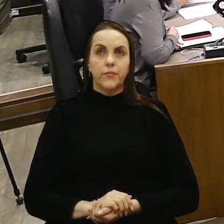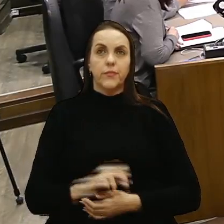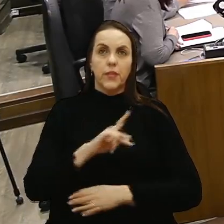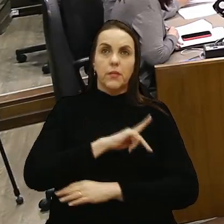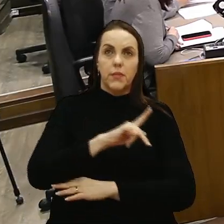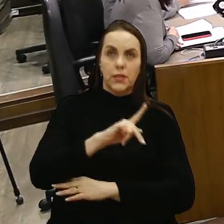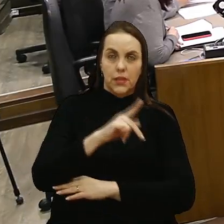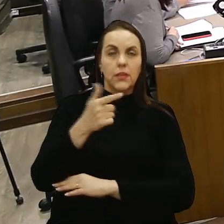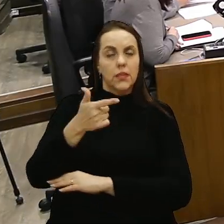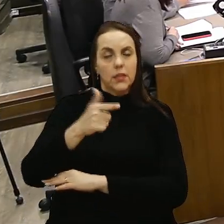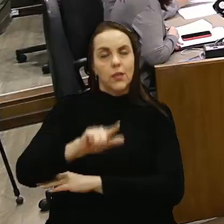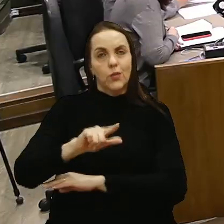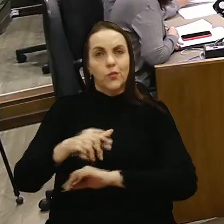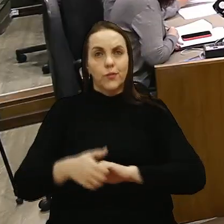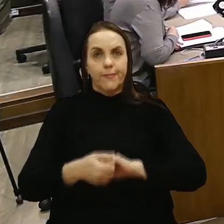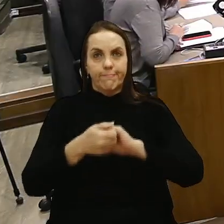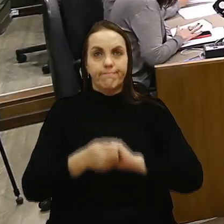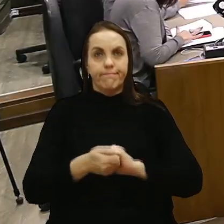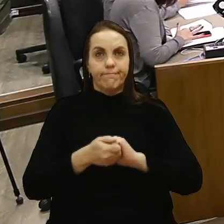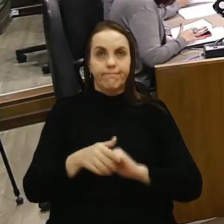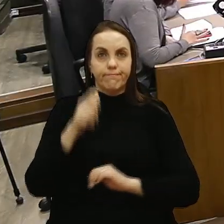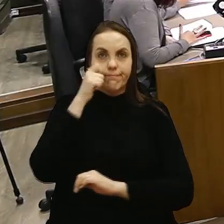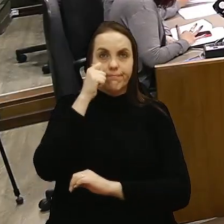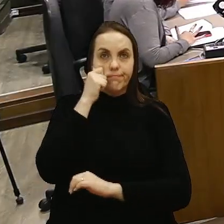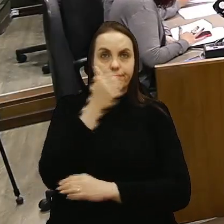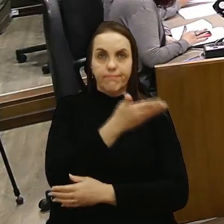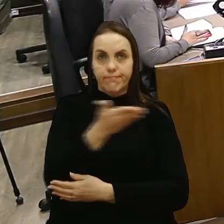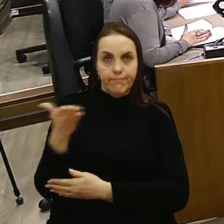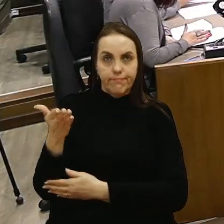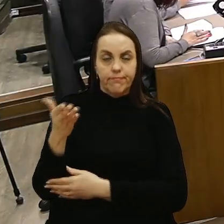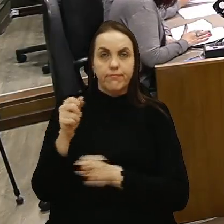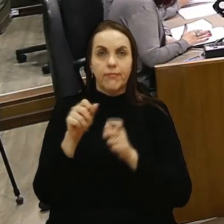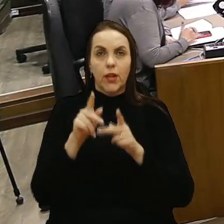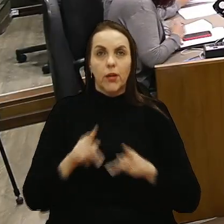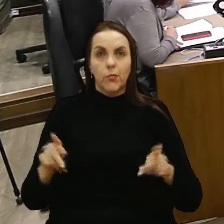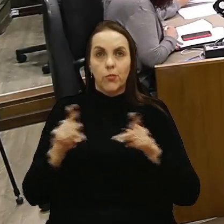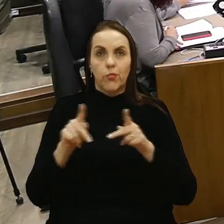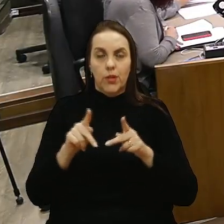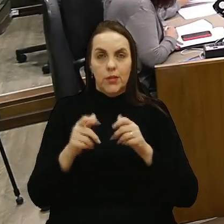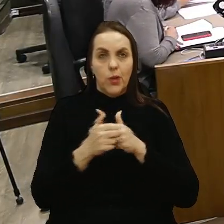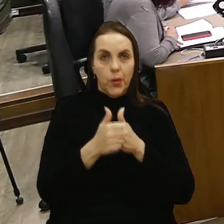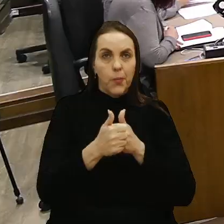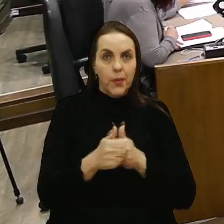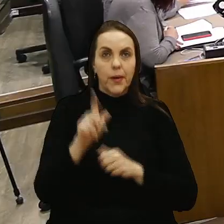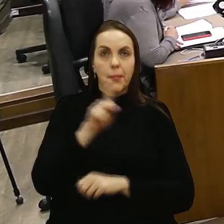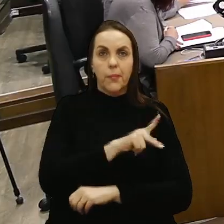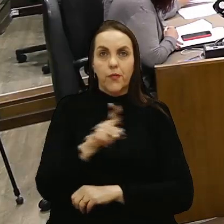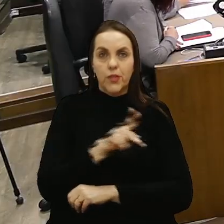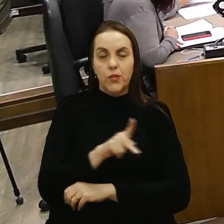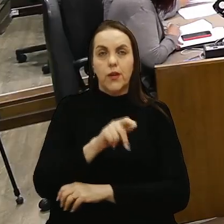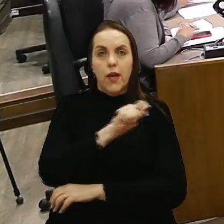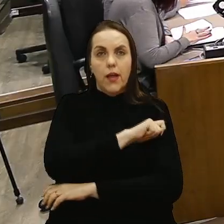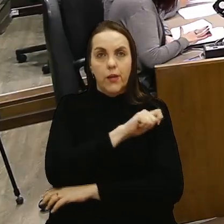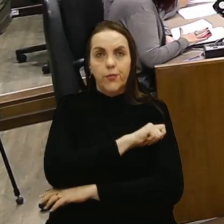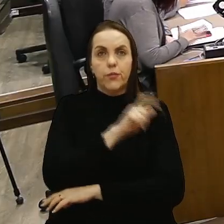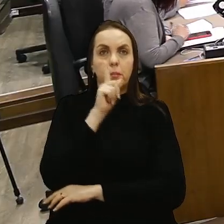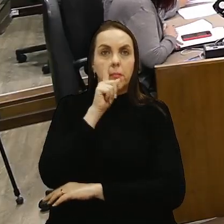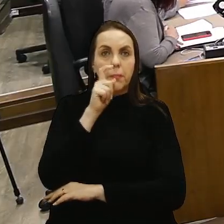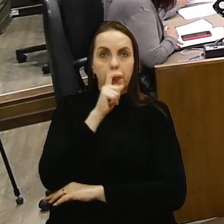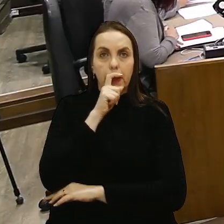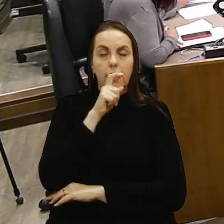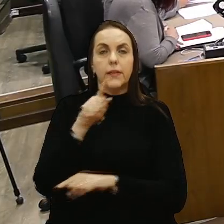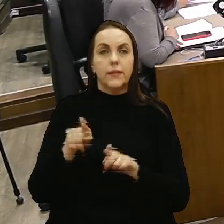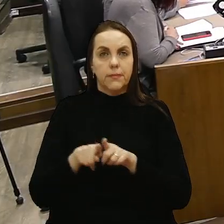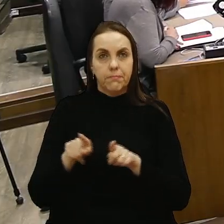Presidente, novamente saudar todos os presentes aqui, né, o povo que nos acompanha aqui, os professores, alunos, pais, enfim, aqueles que já foram